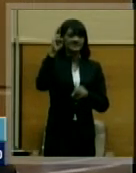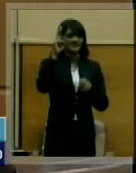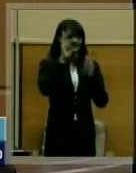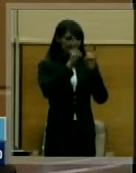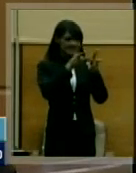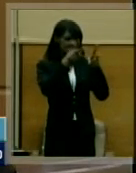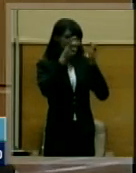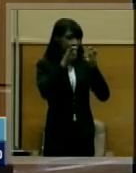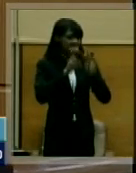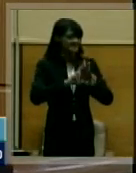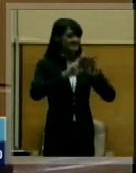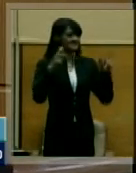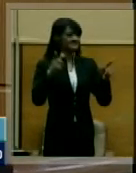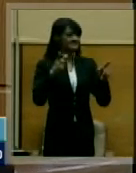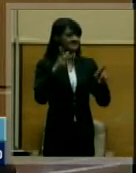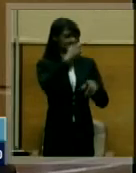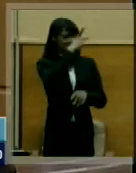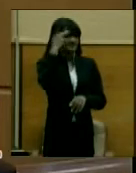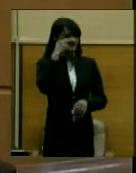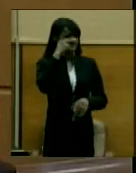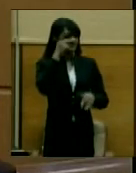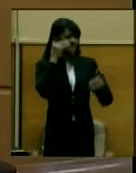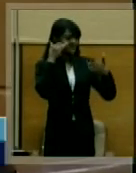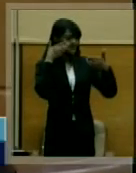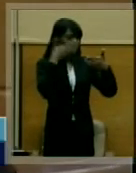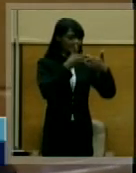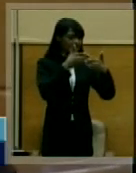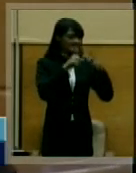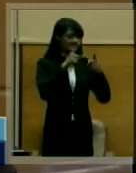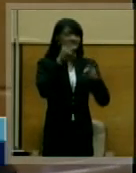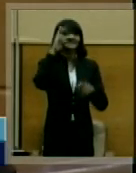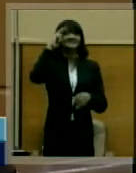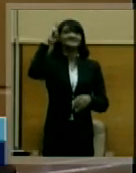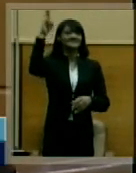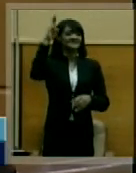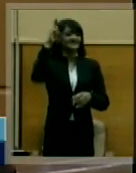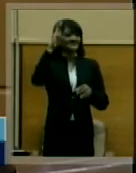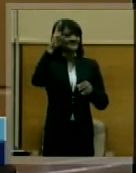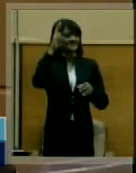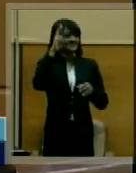vê o que está diante dos olhos, porém o Senhor olha para o coração.